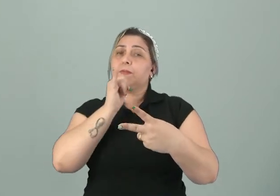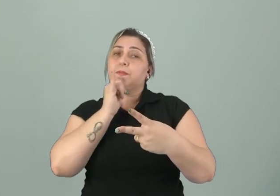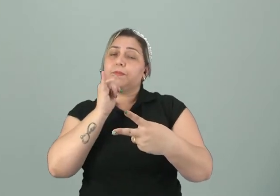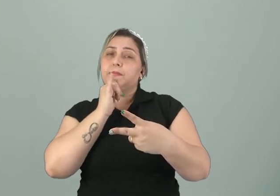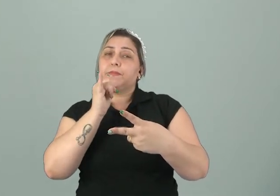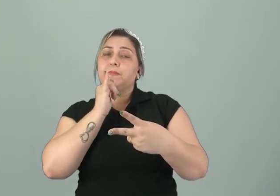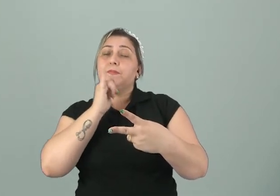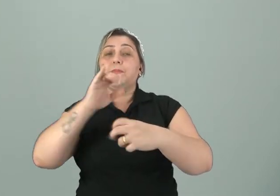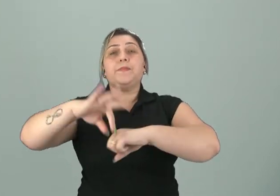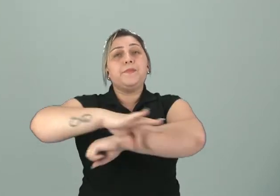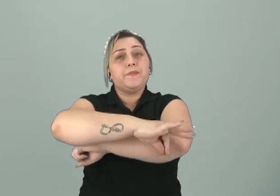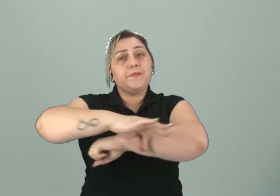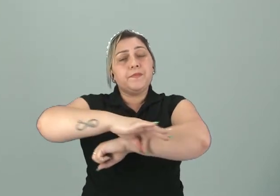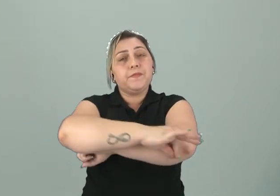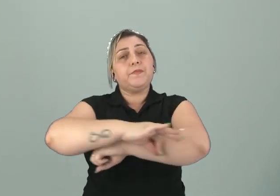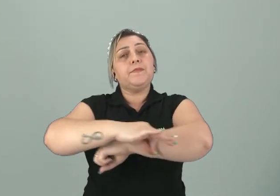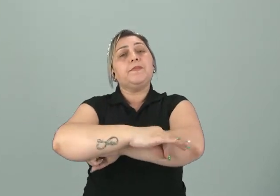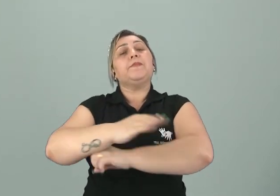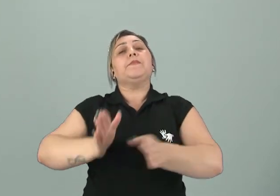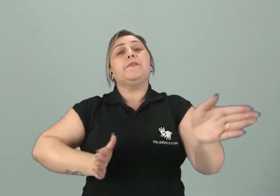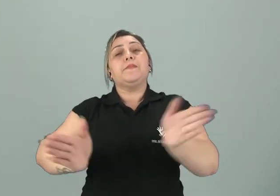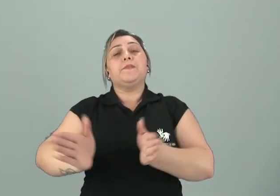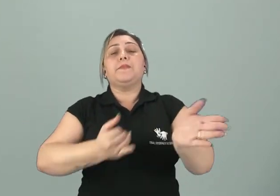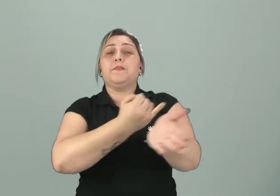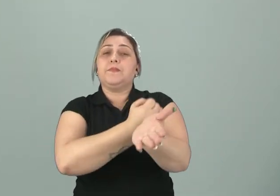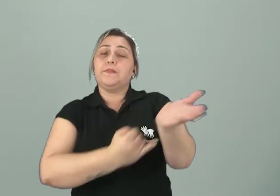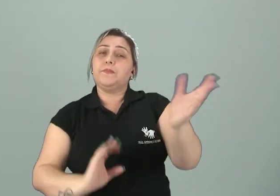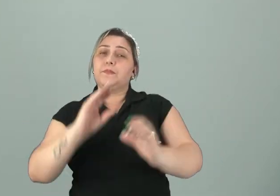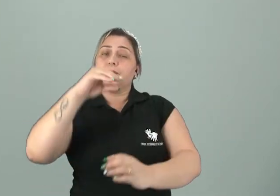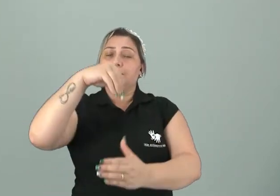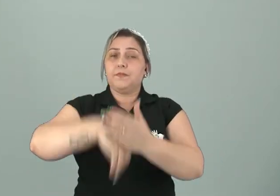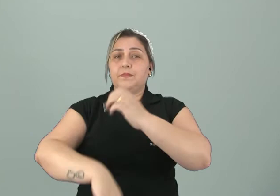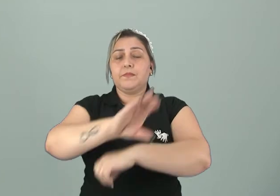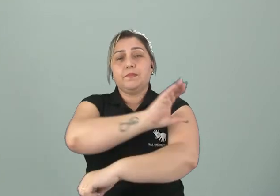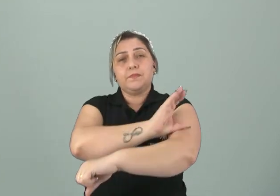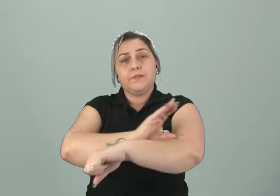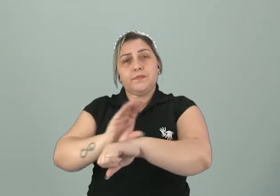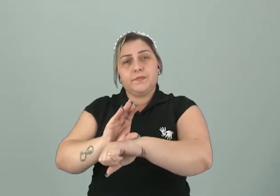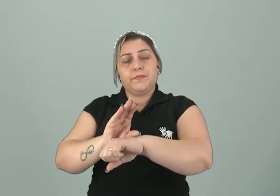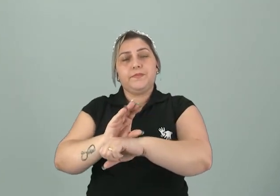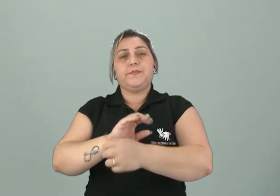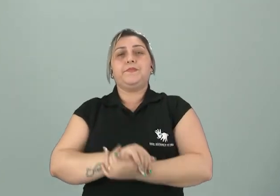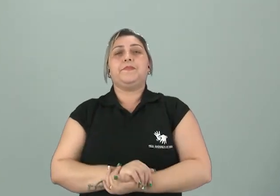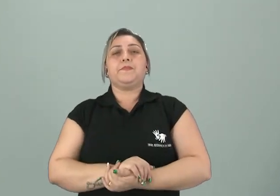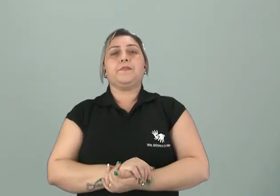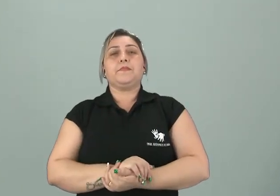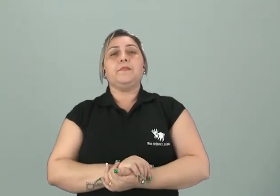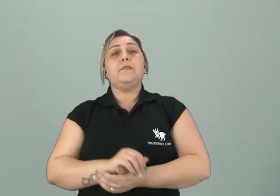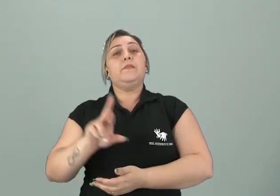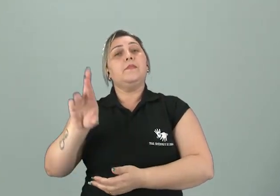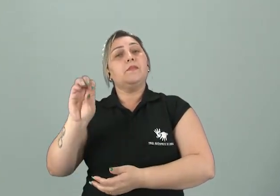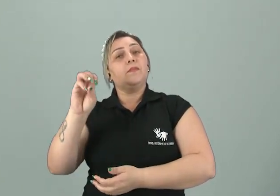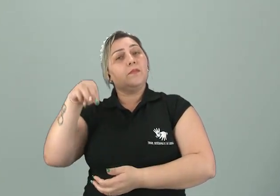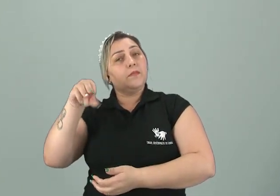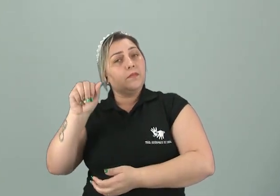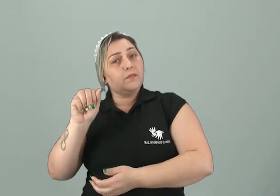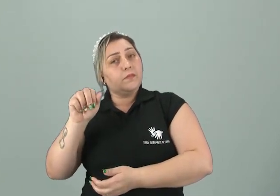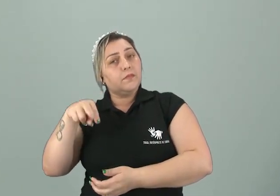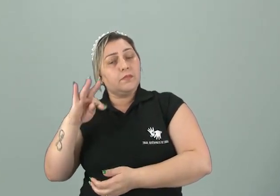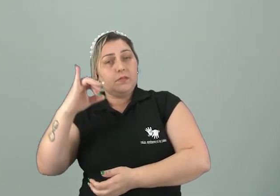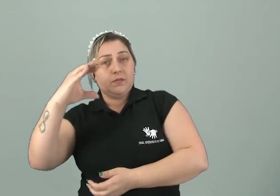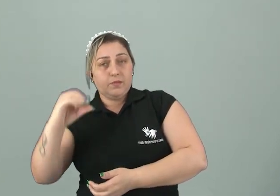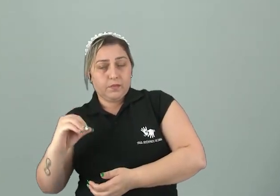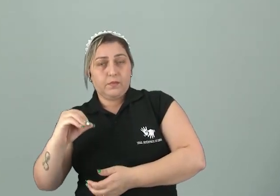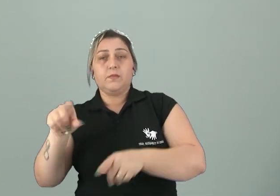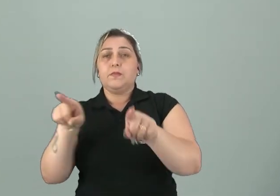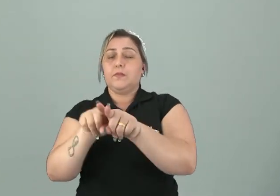de arquitetura medieval dentro dessa cultura medieval, do estilo romântico e gótico, foram representados